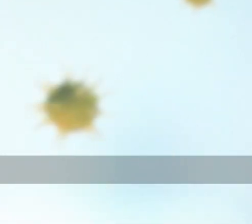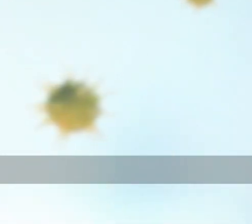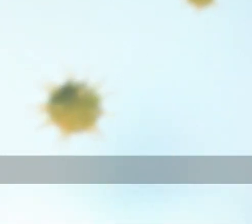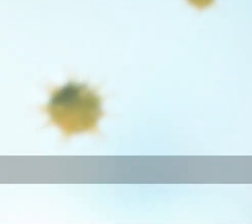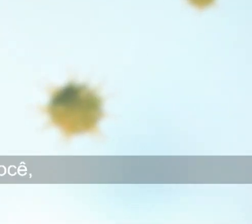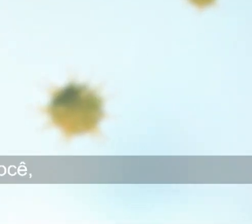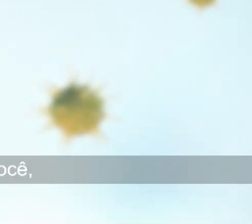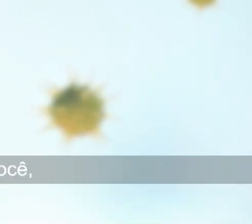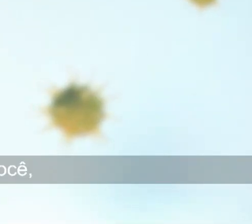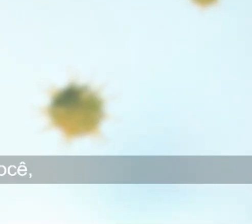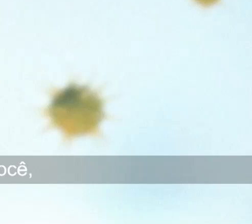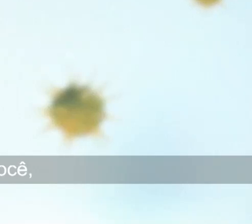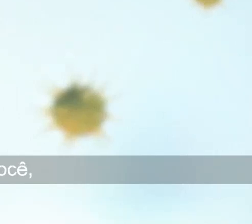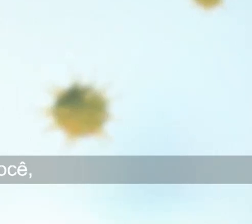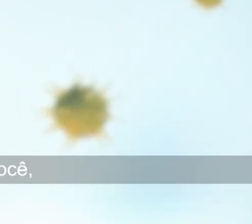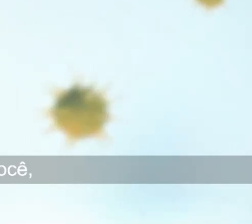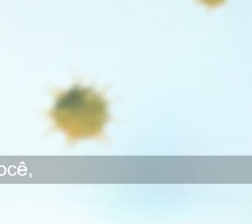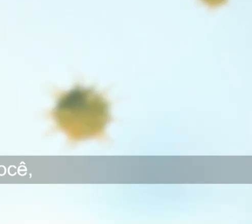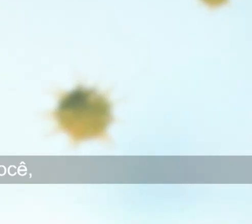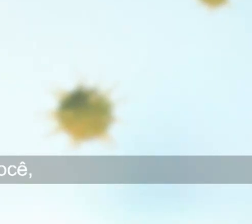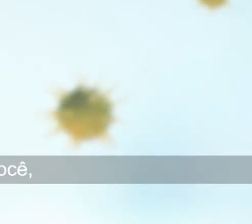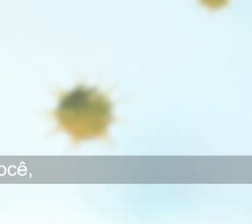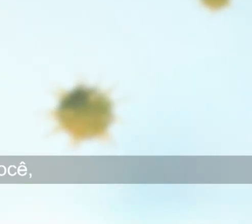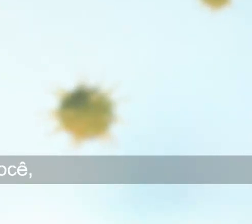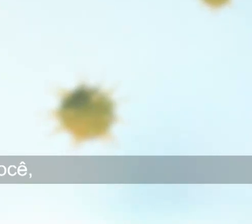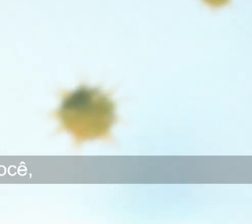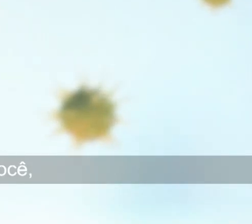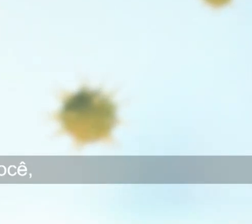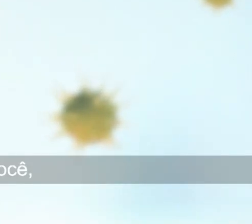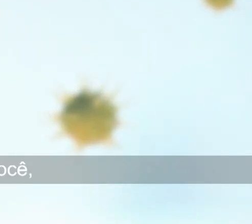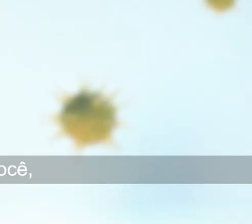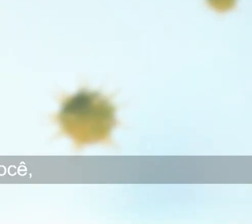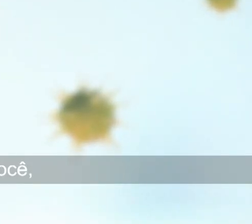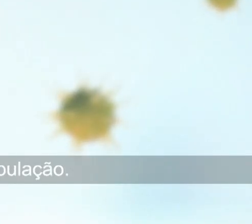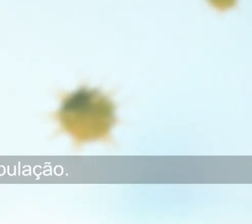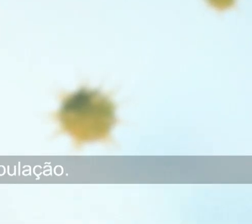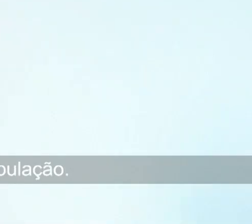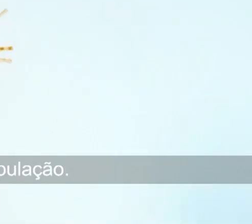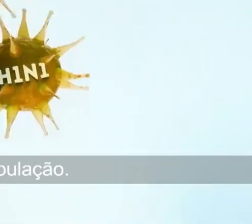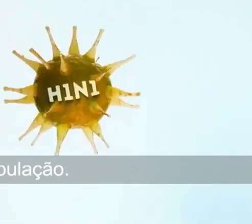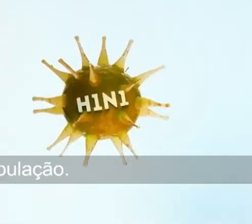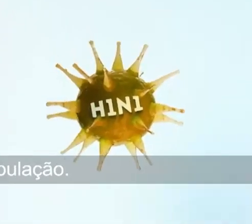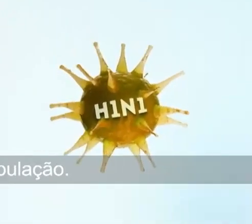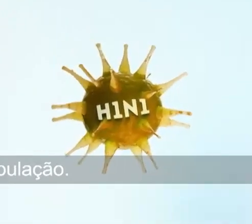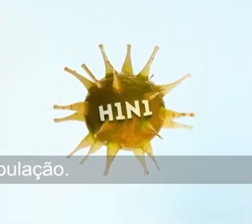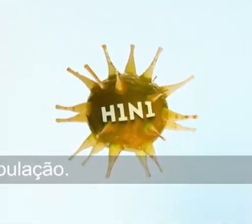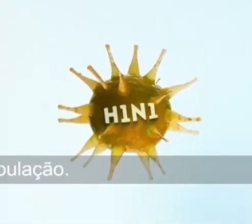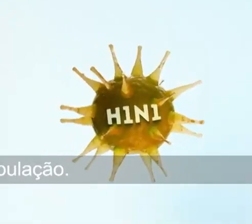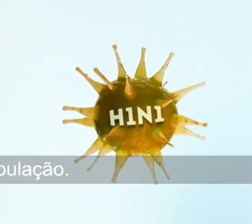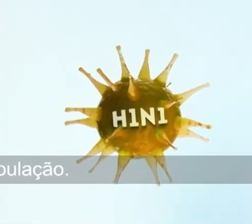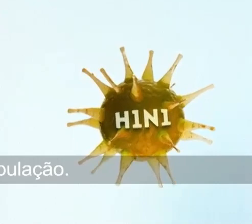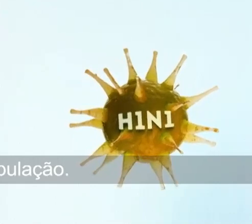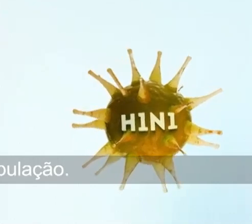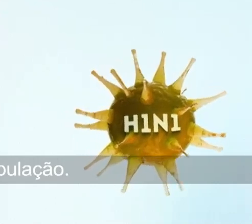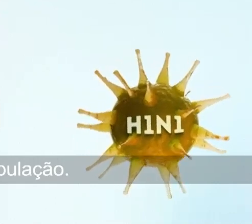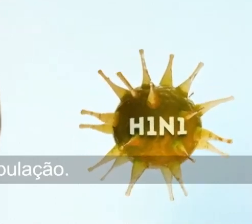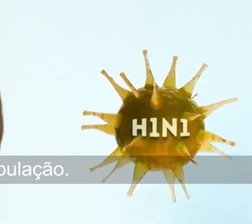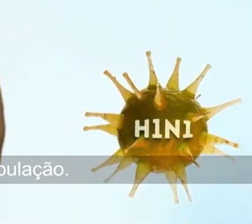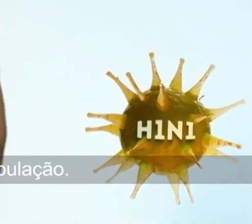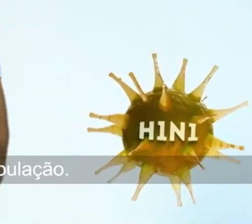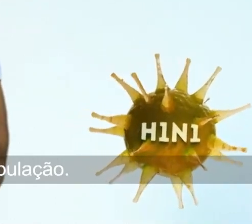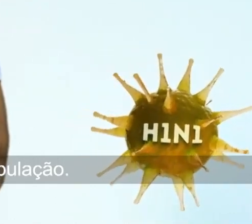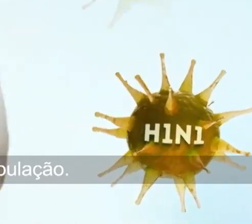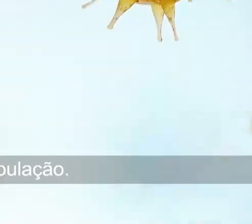Persistindo sintomas, procure a unidade básica de saúde mais perto de você, que estará alerta e preparada para o atendimento